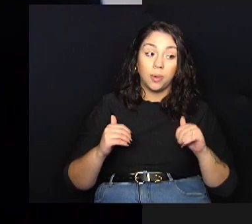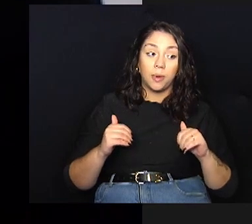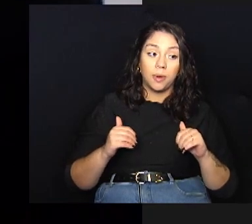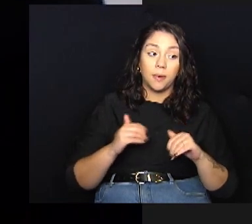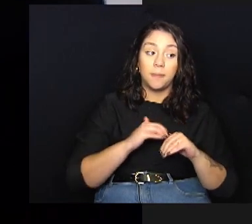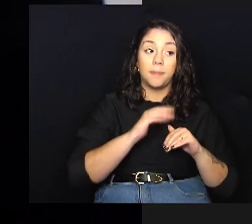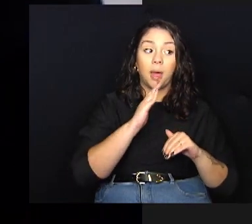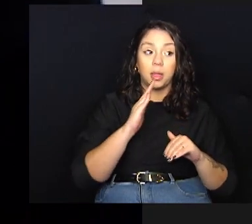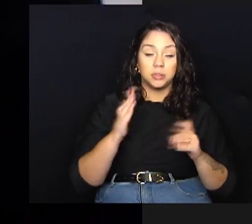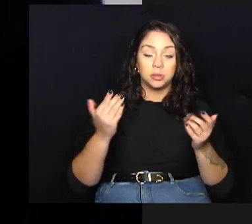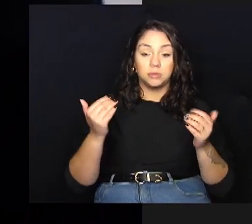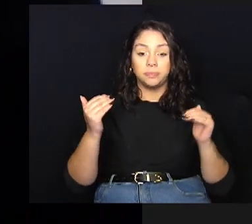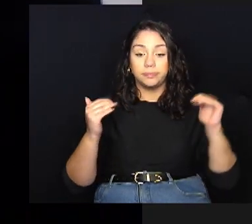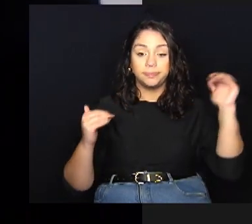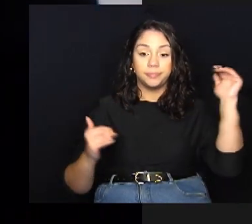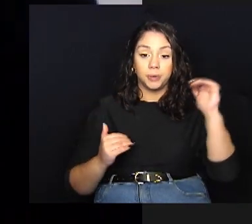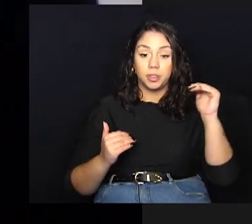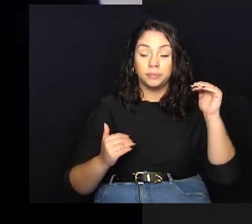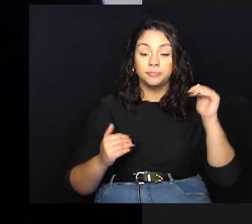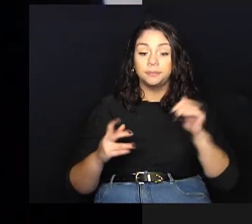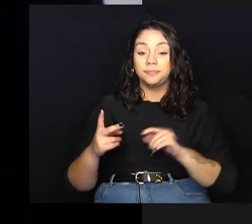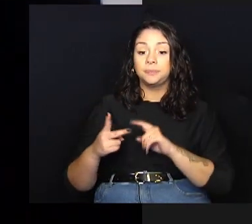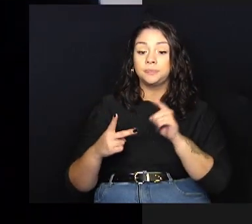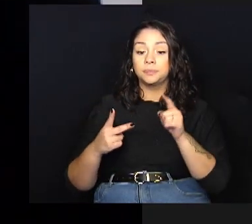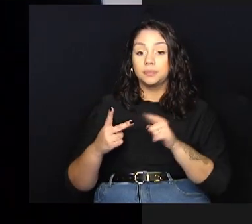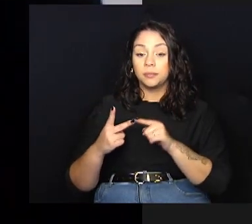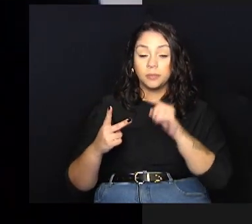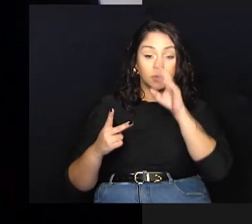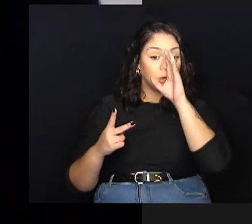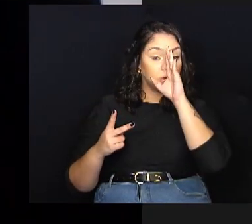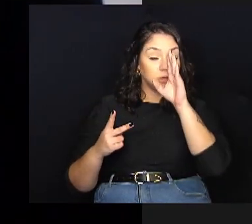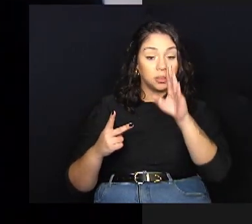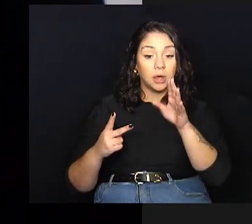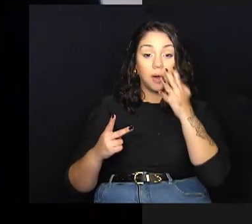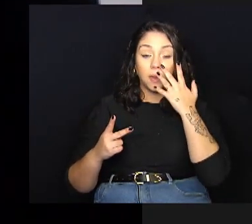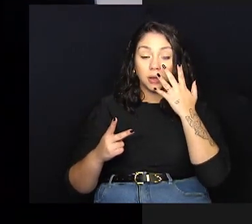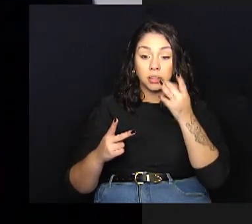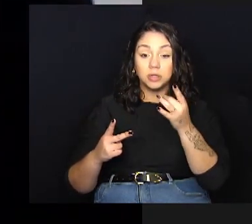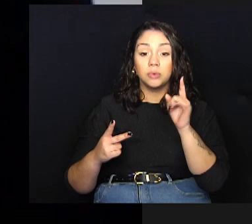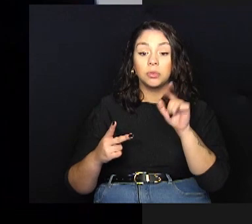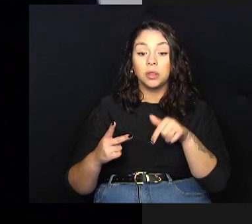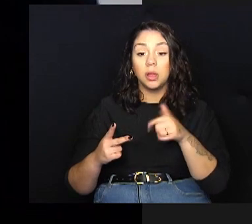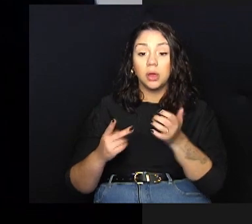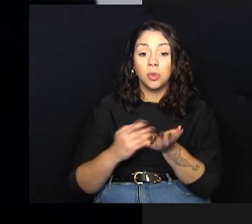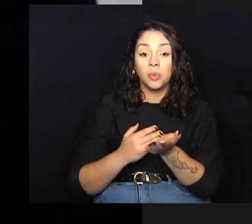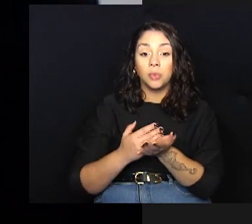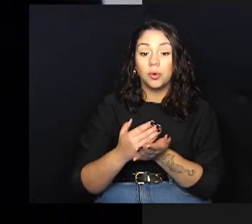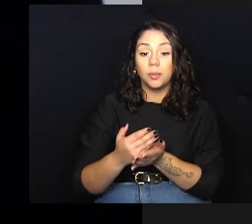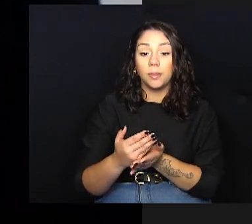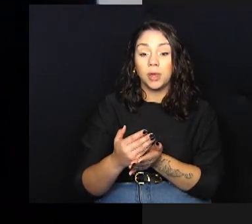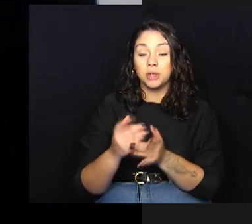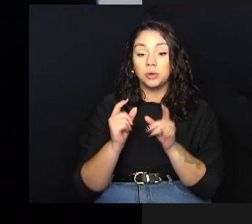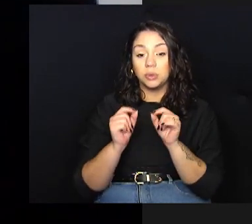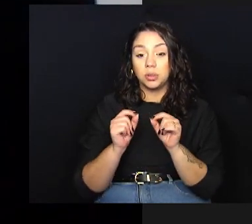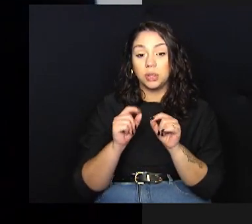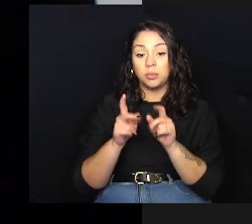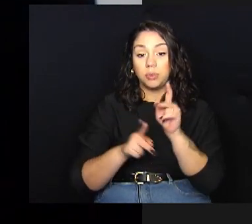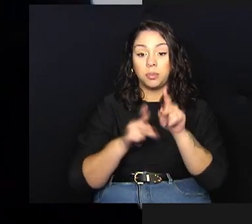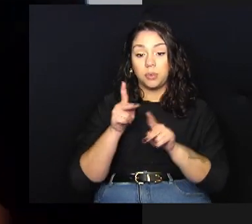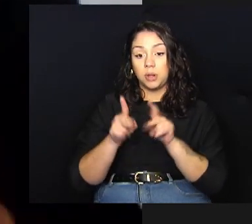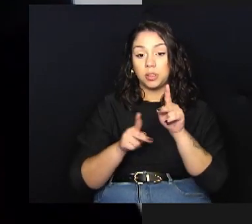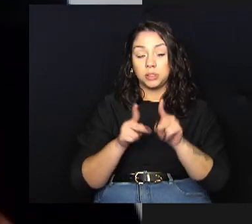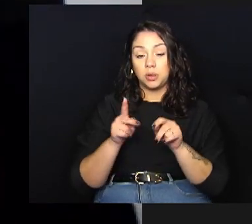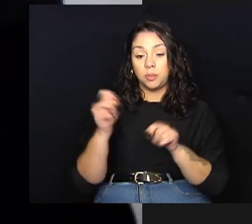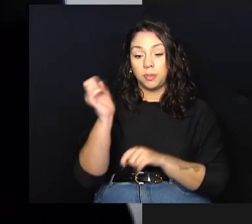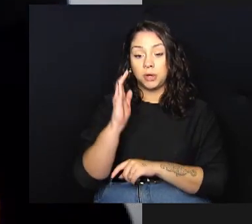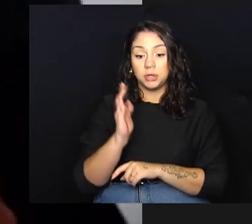e esse é o Central aqui desse desse ponto que você chama atenção o início da diminuição da população brasileira então